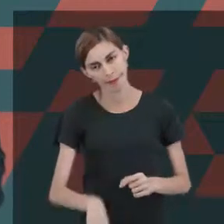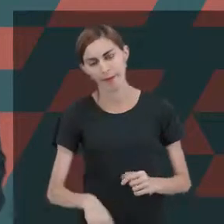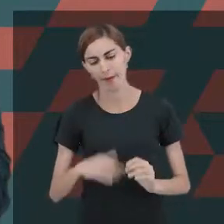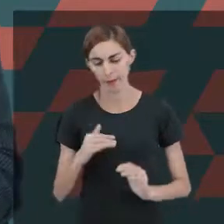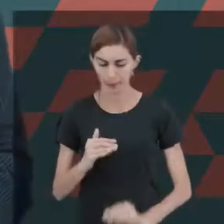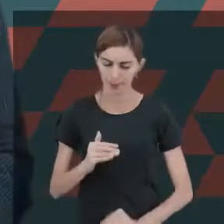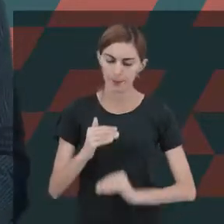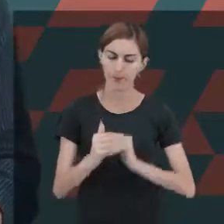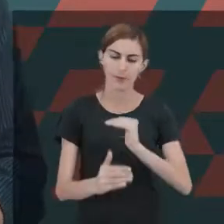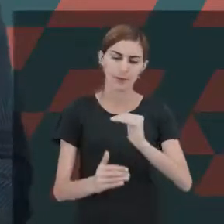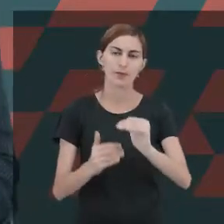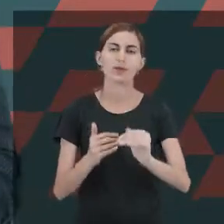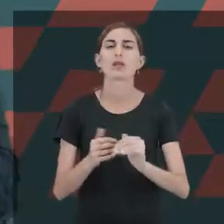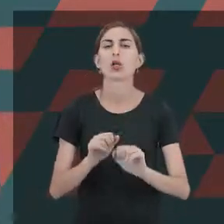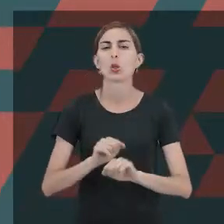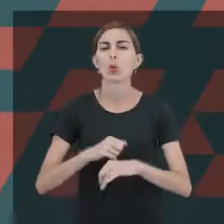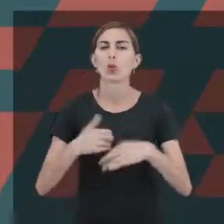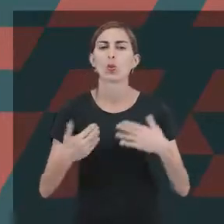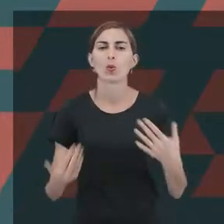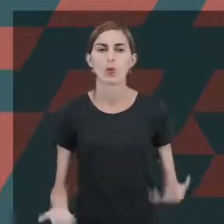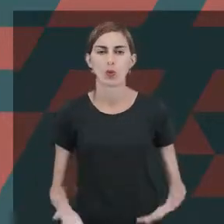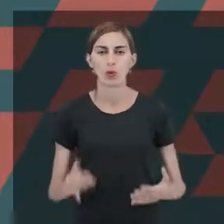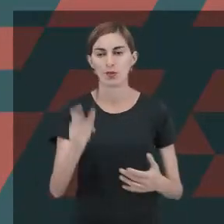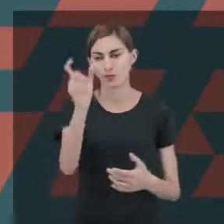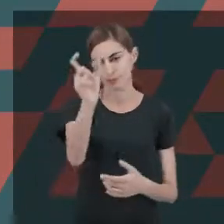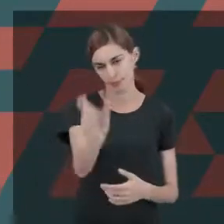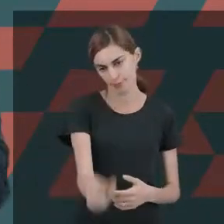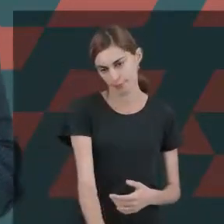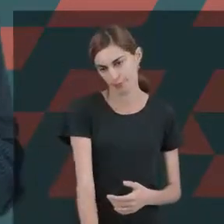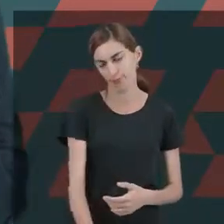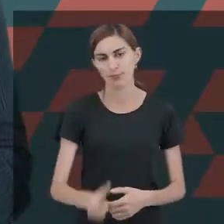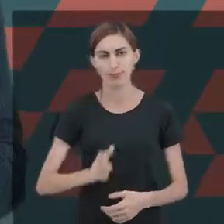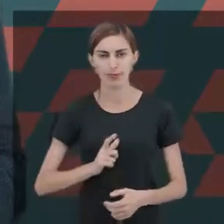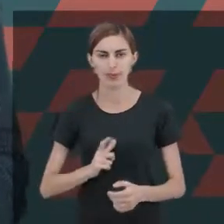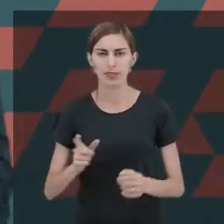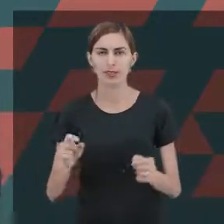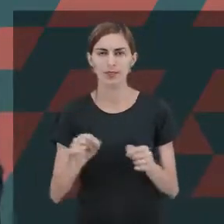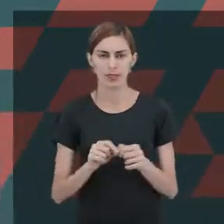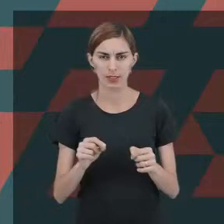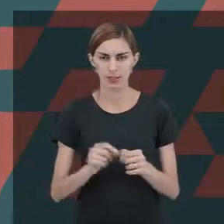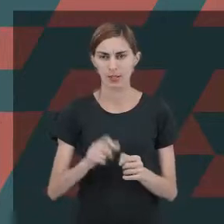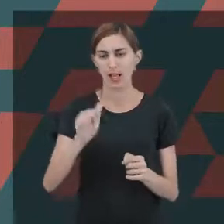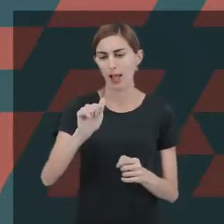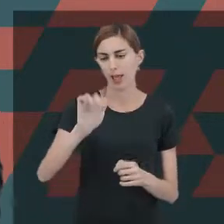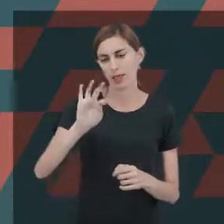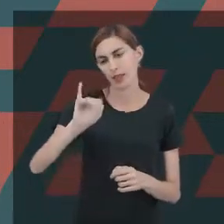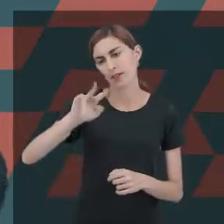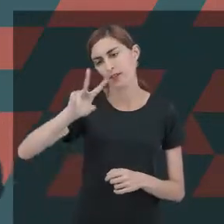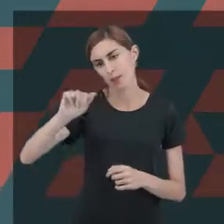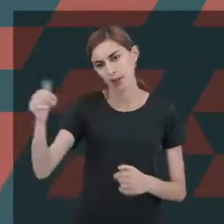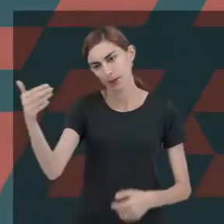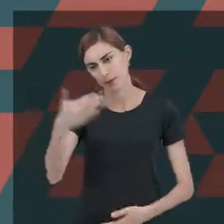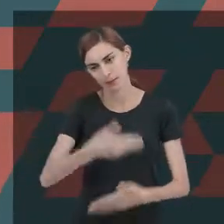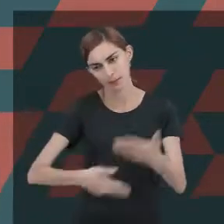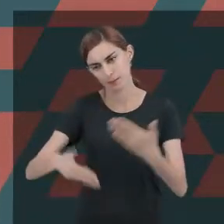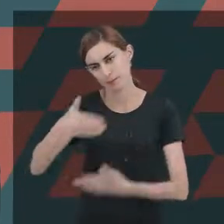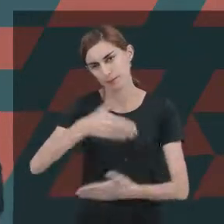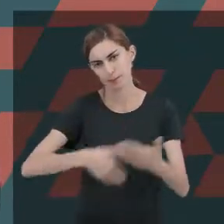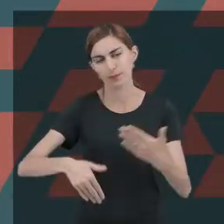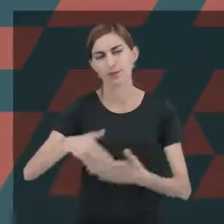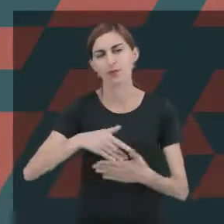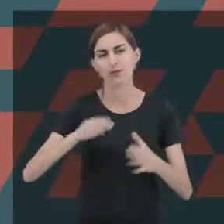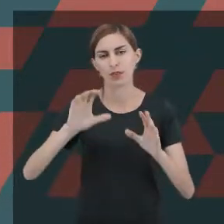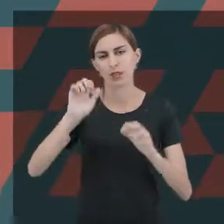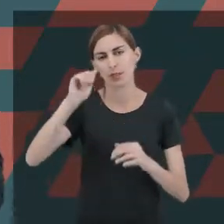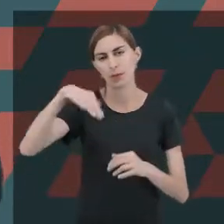um processo através do qual o indivíduo constrói ativamente nas relações que estabelece